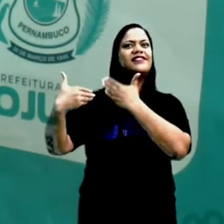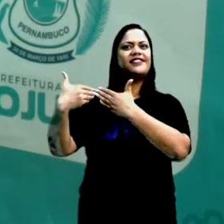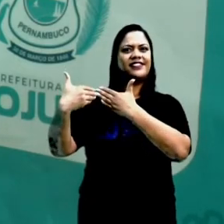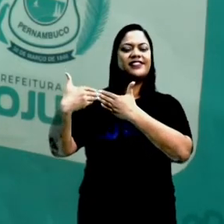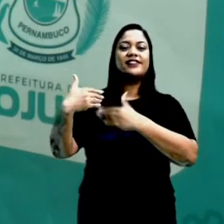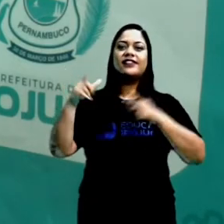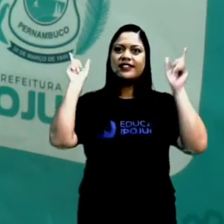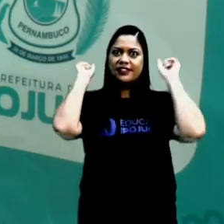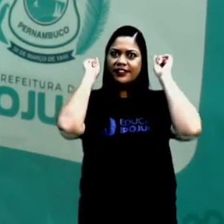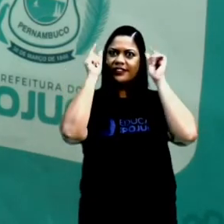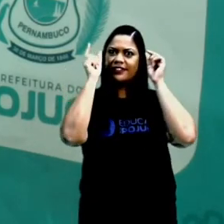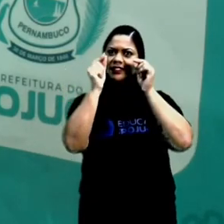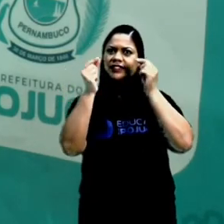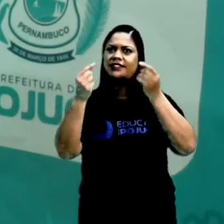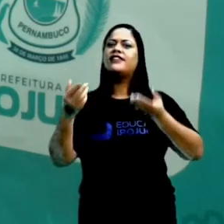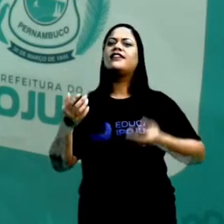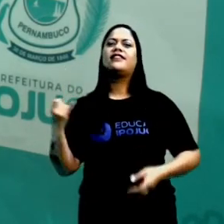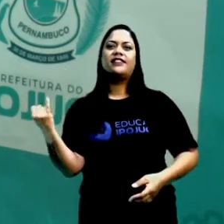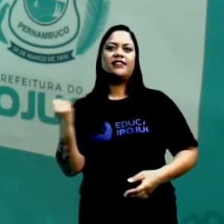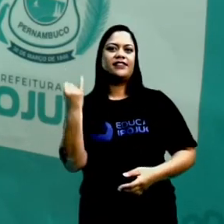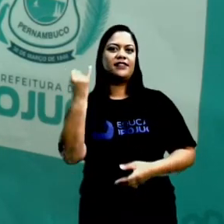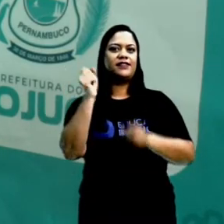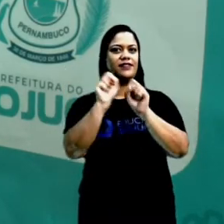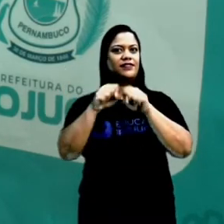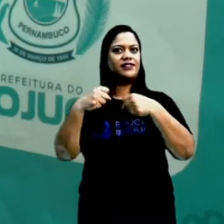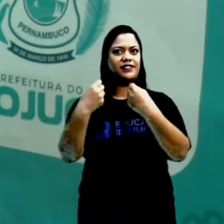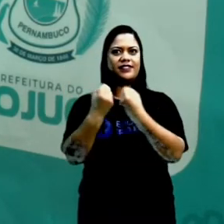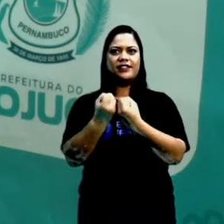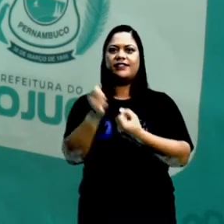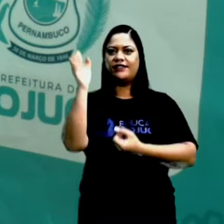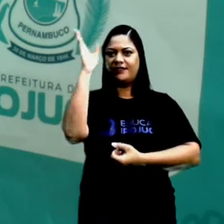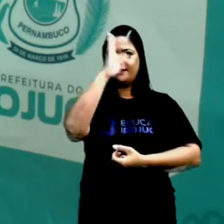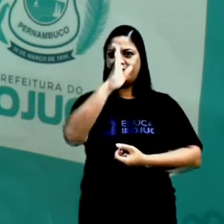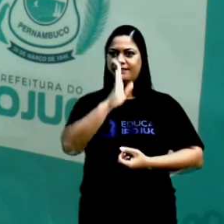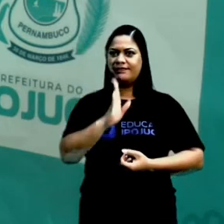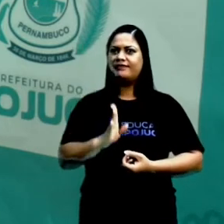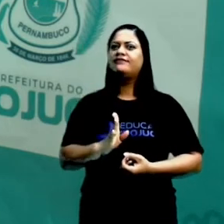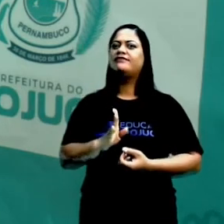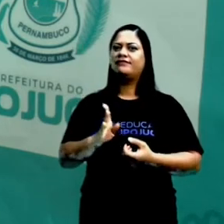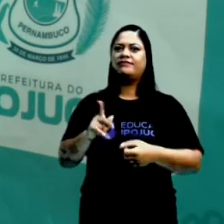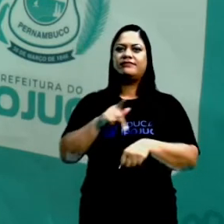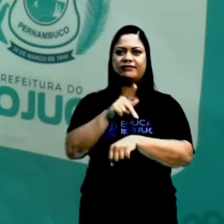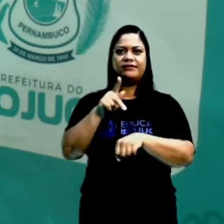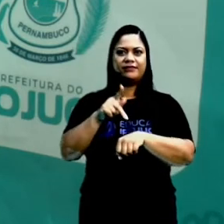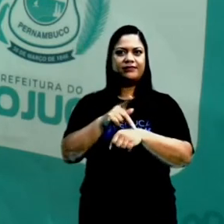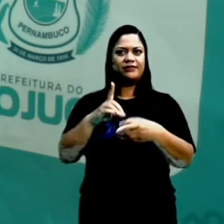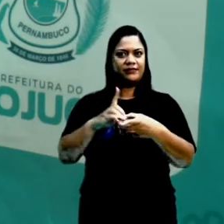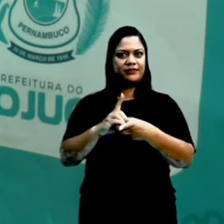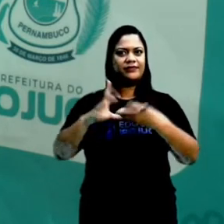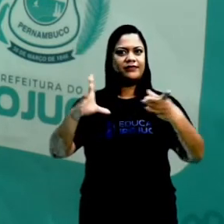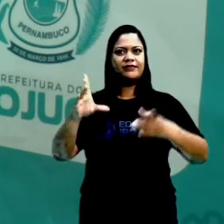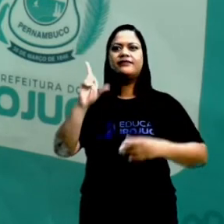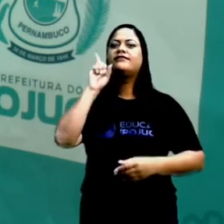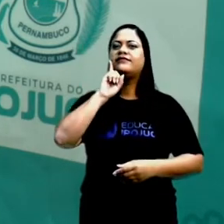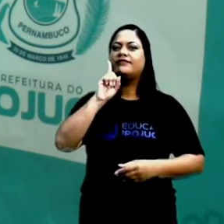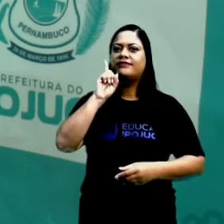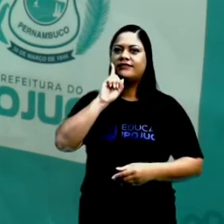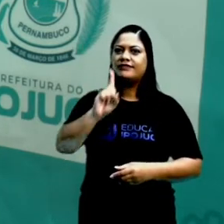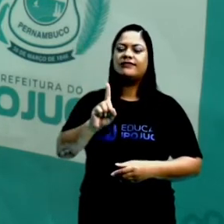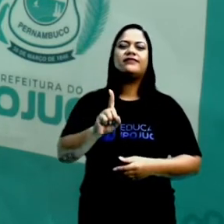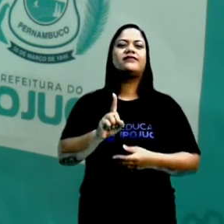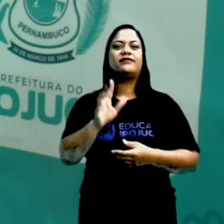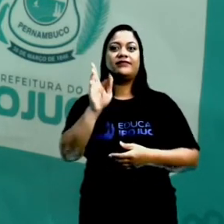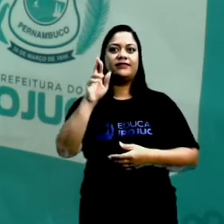e é um conceito tão importante, né, para sociedades como o Brasil, que é um país democrático. Estados Unidos,